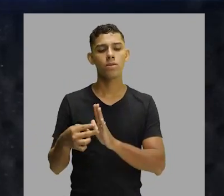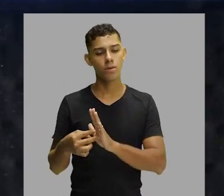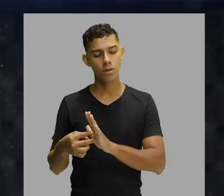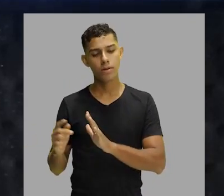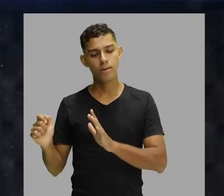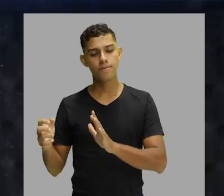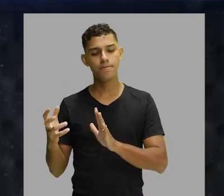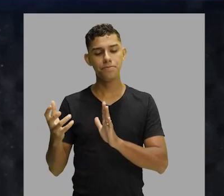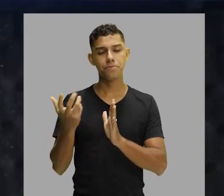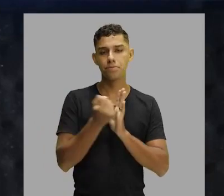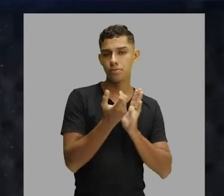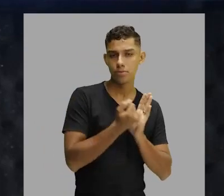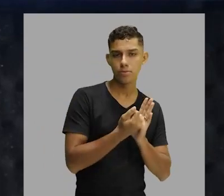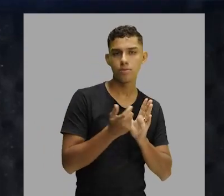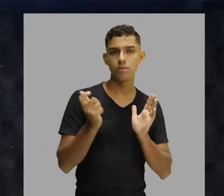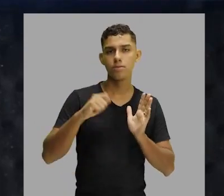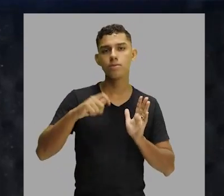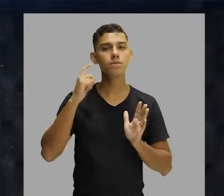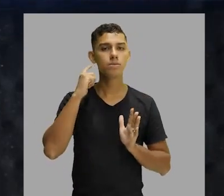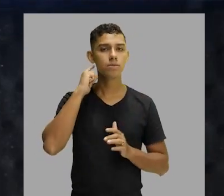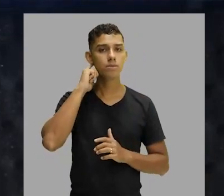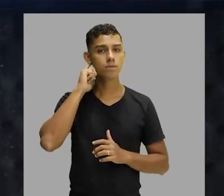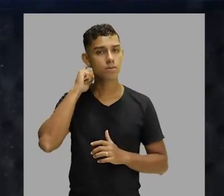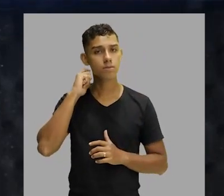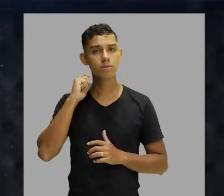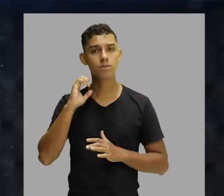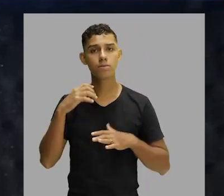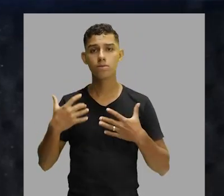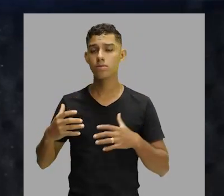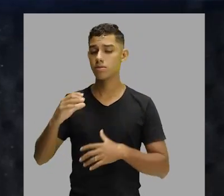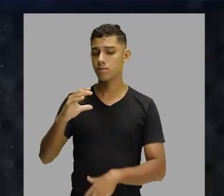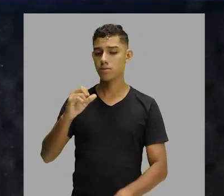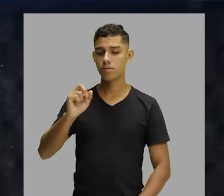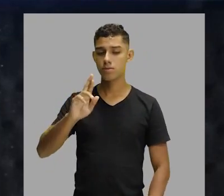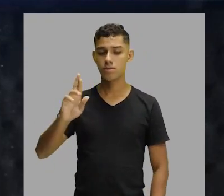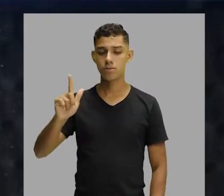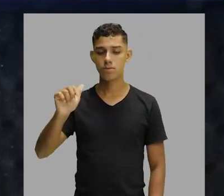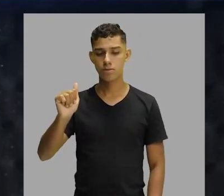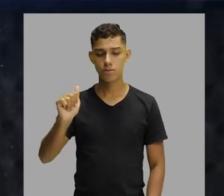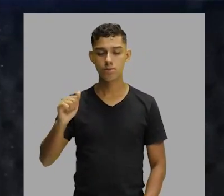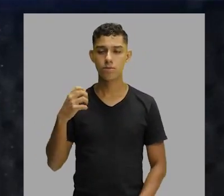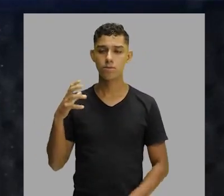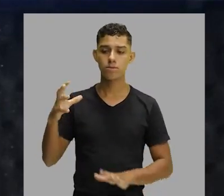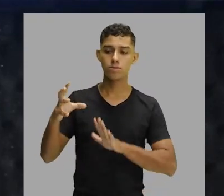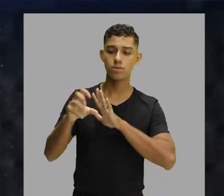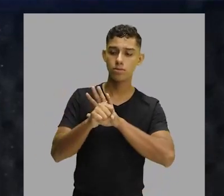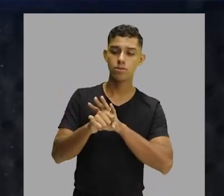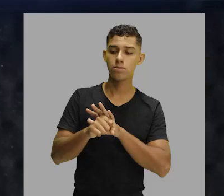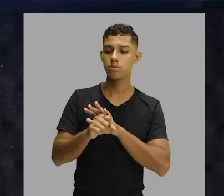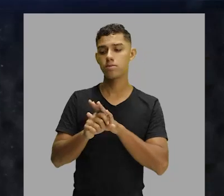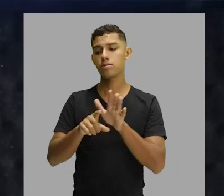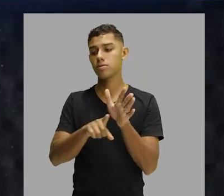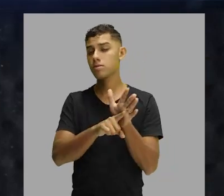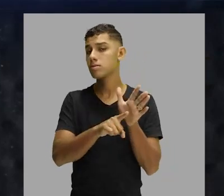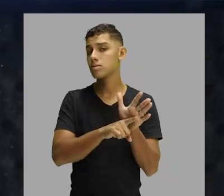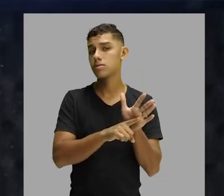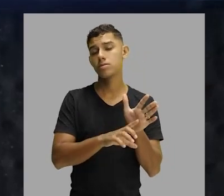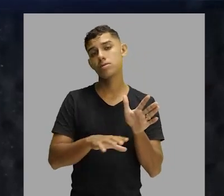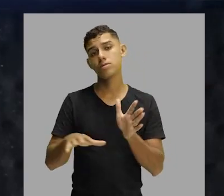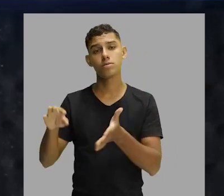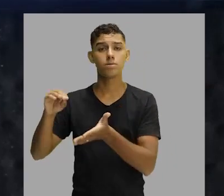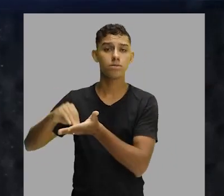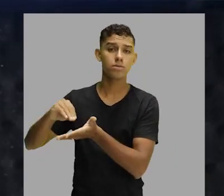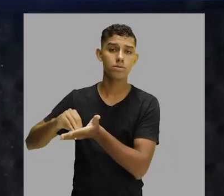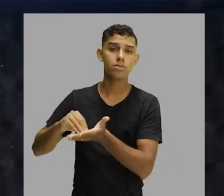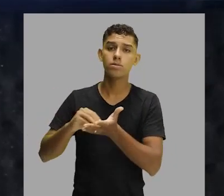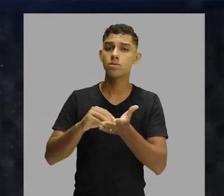ser carregado, né? De qual carga elétrica ele vai ser carregado, vai ser justamente a questão da sobra ou da